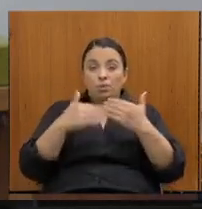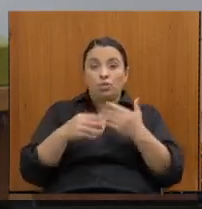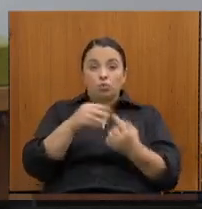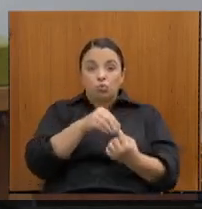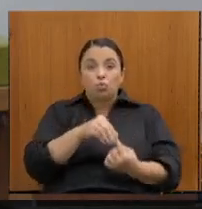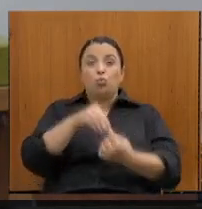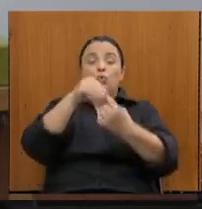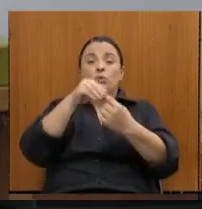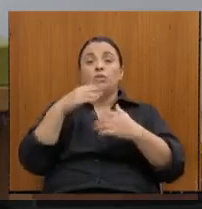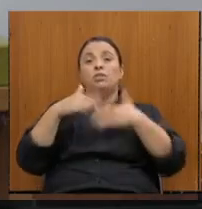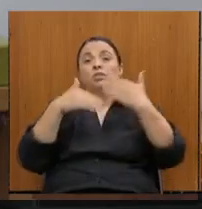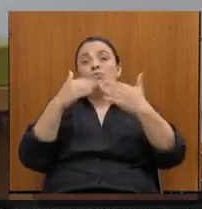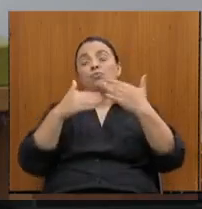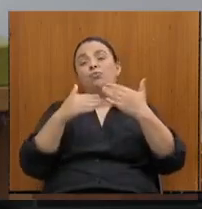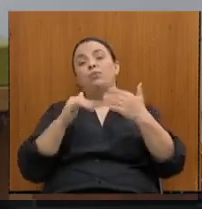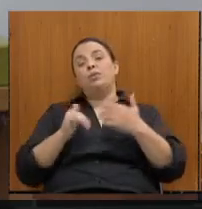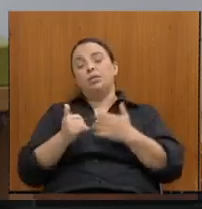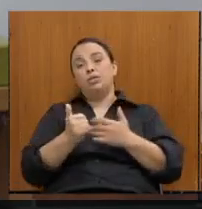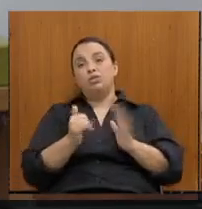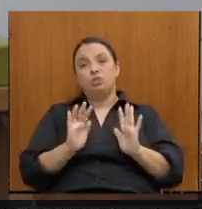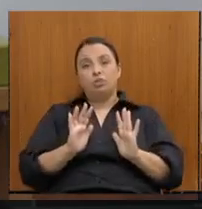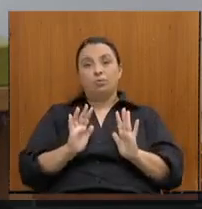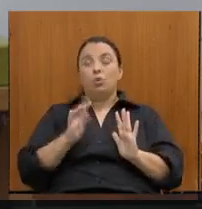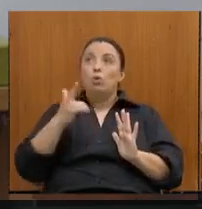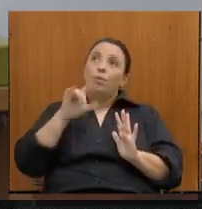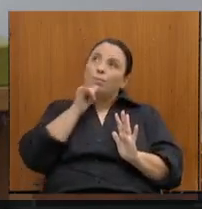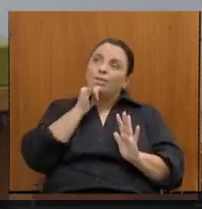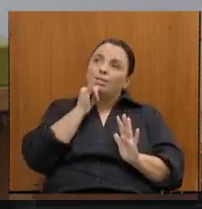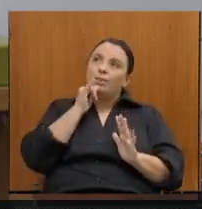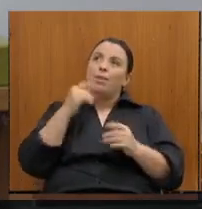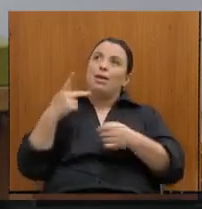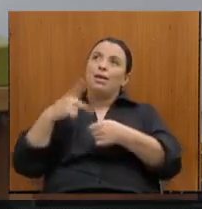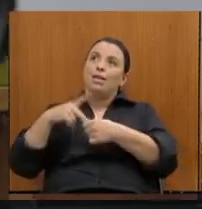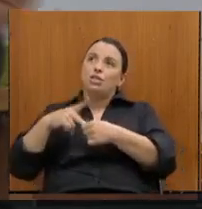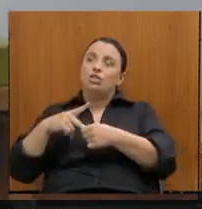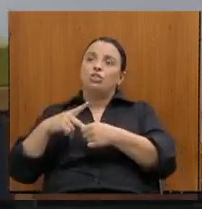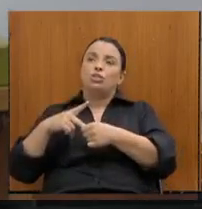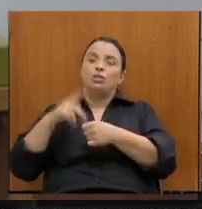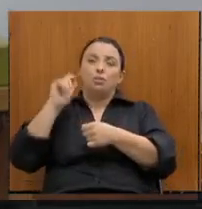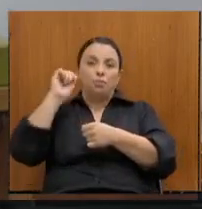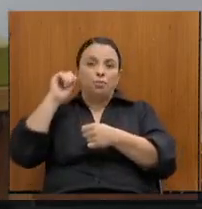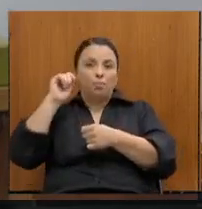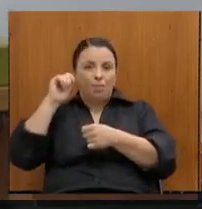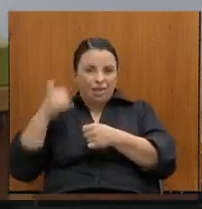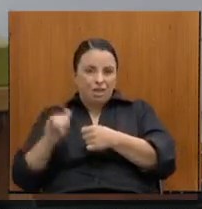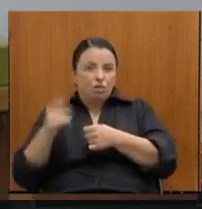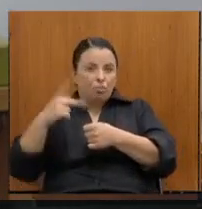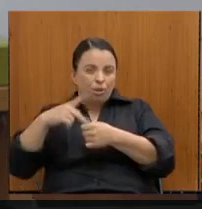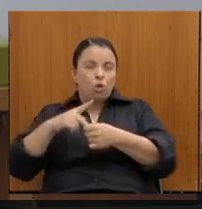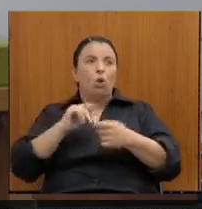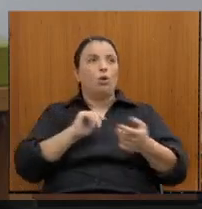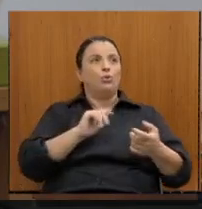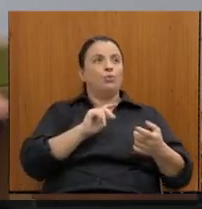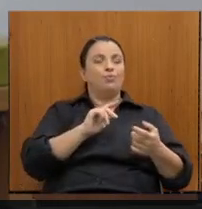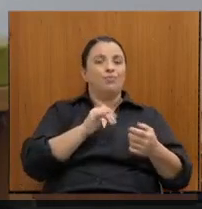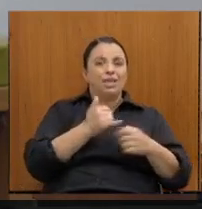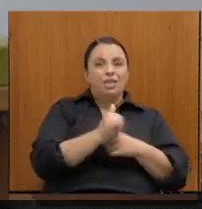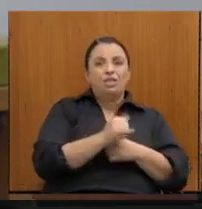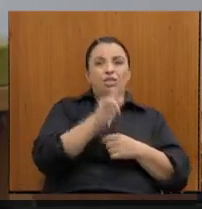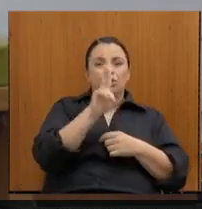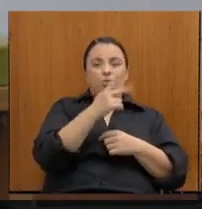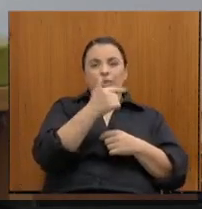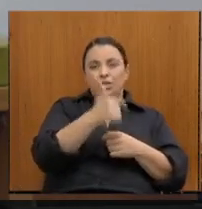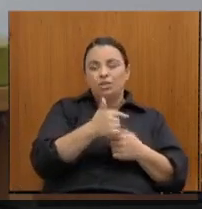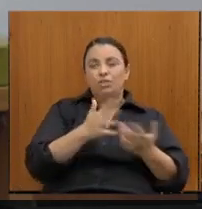desenvolvimento energético não existe mais a energia do petróleo a energia do hidrogênio a energia renovável do Sol o